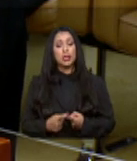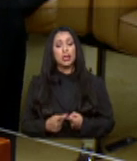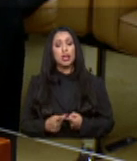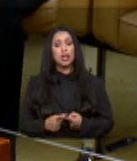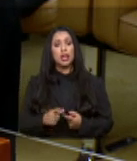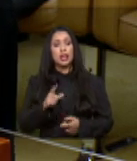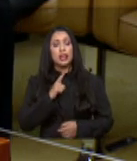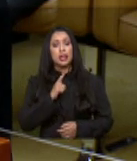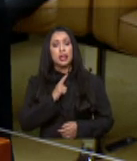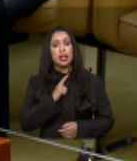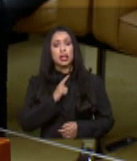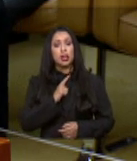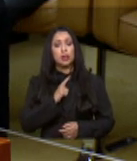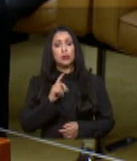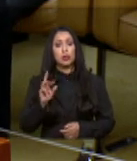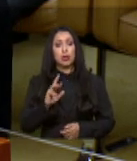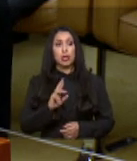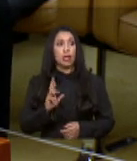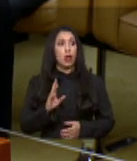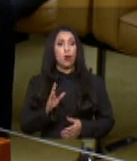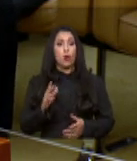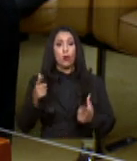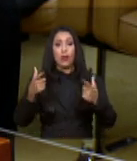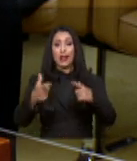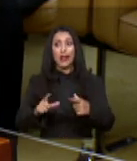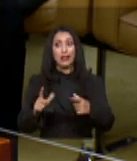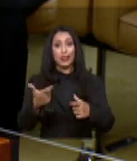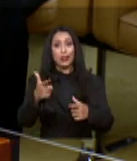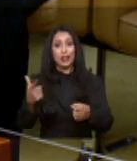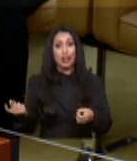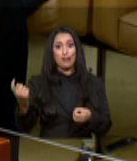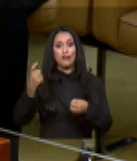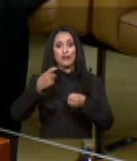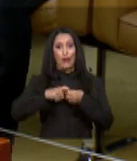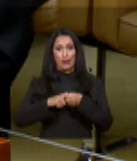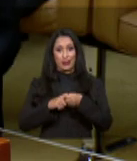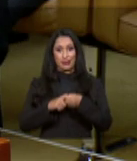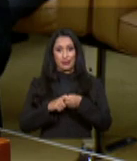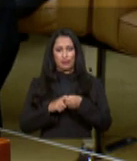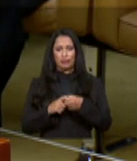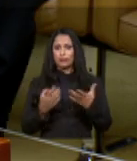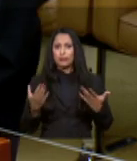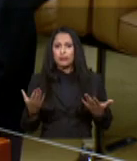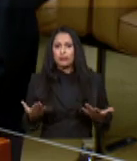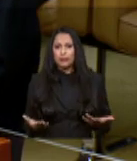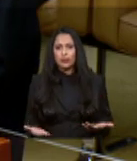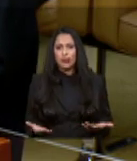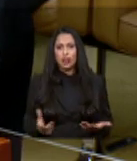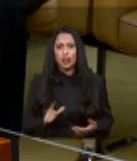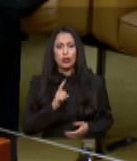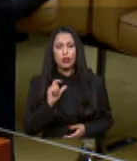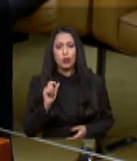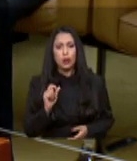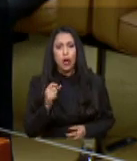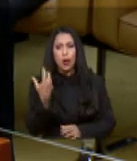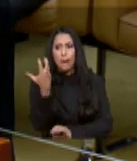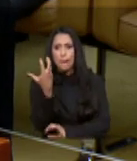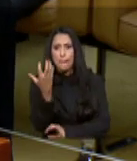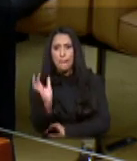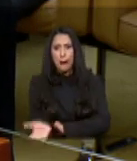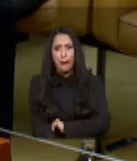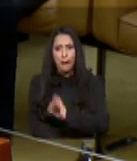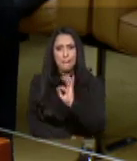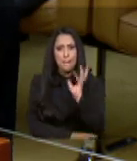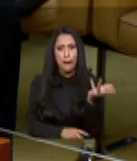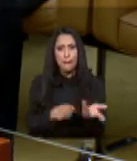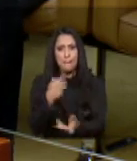chamado ponto de não retorno. Esse ponto de não retorno, ele nada mais é do que um nível de desmatamento que,